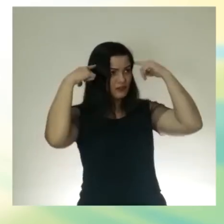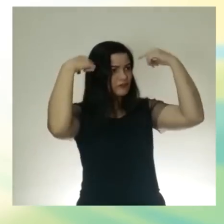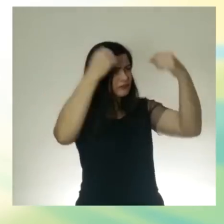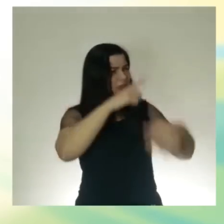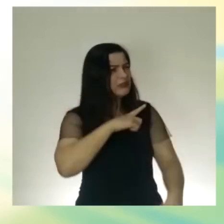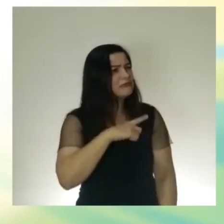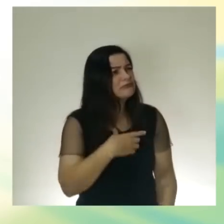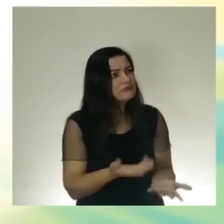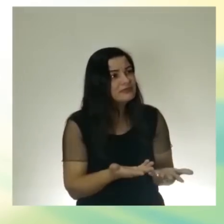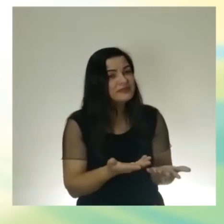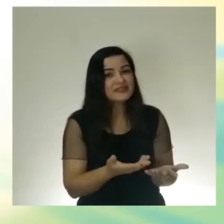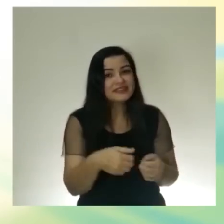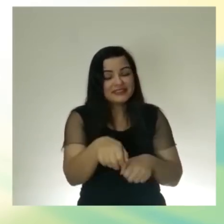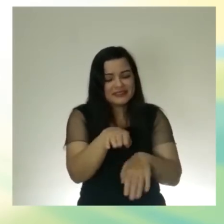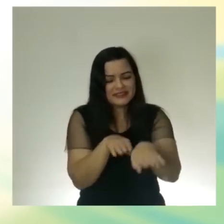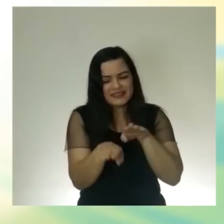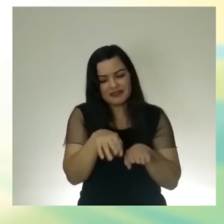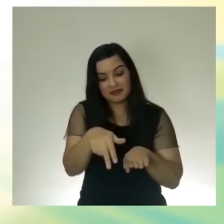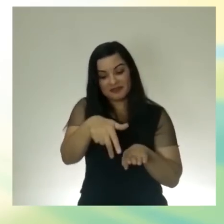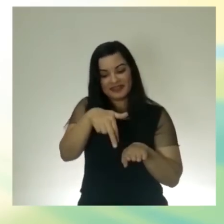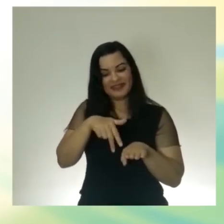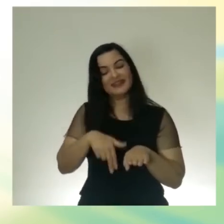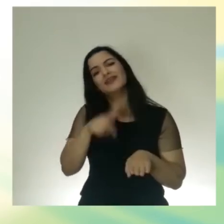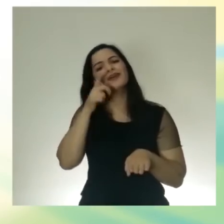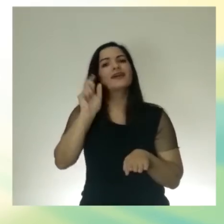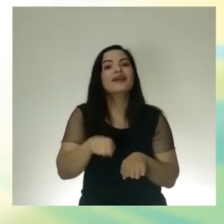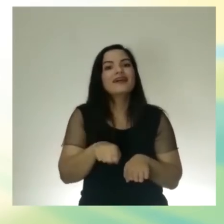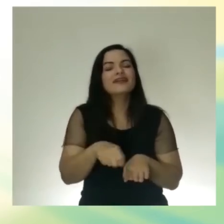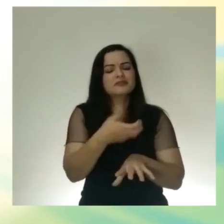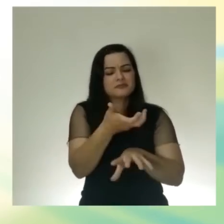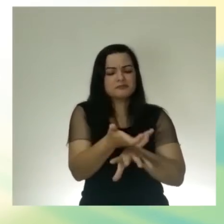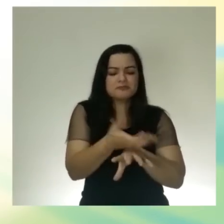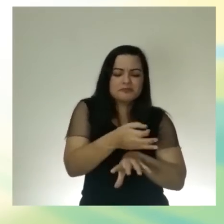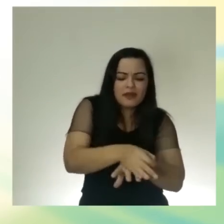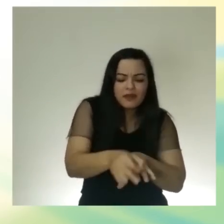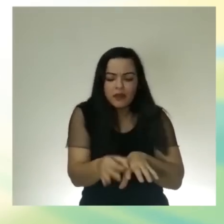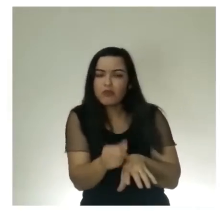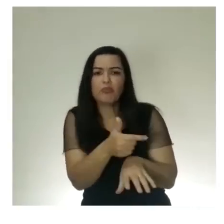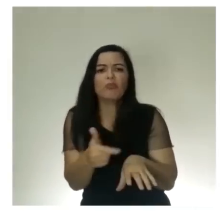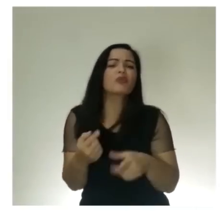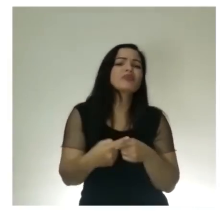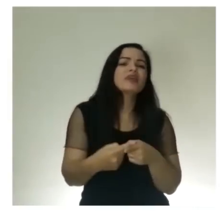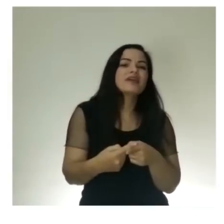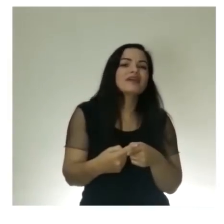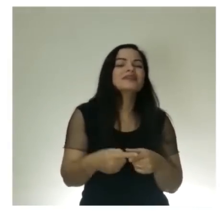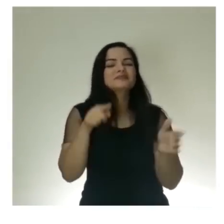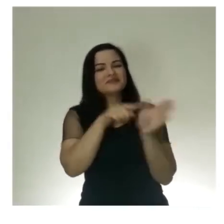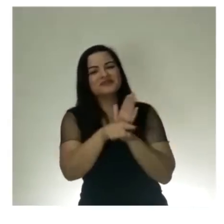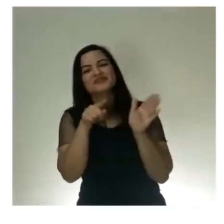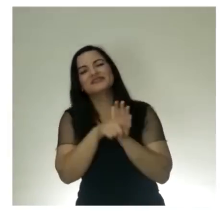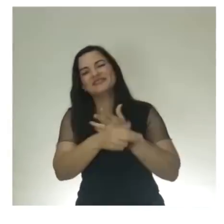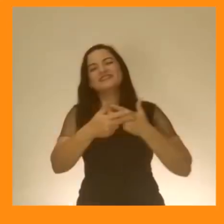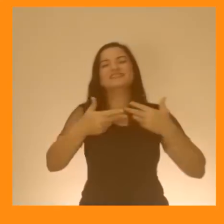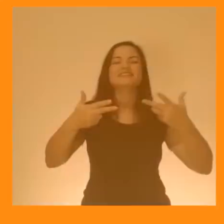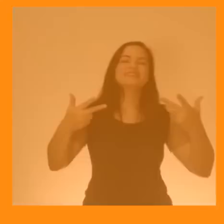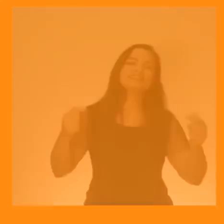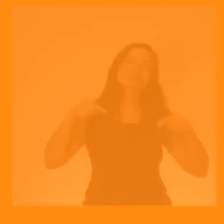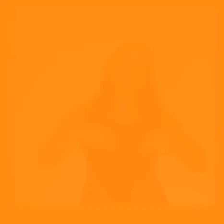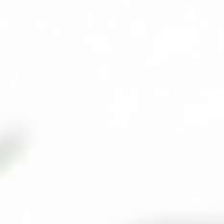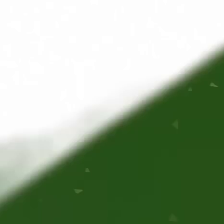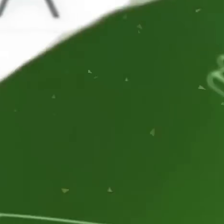existe duende? Dá pra andar de trás pra frente? Abacaxi não tem semente. Tudo que a pergunta a Luna faz.